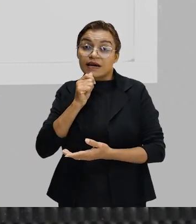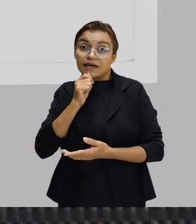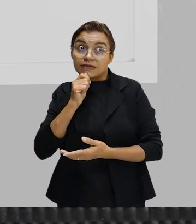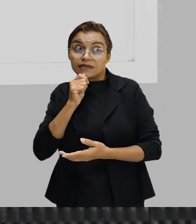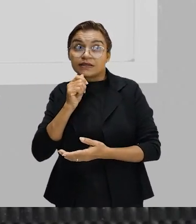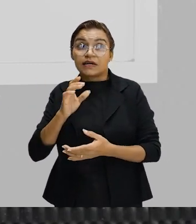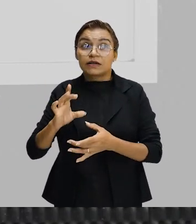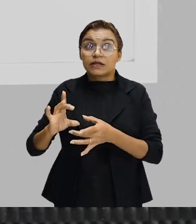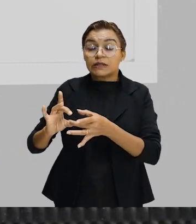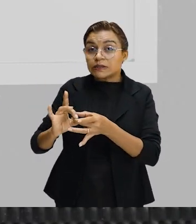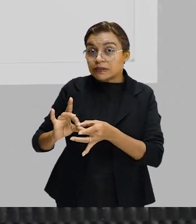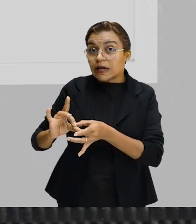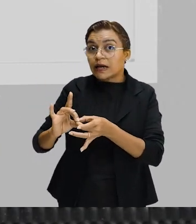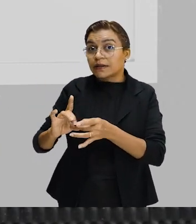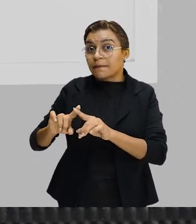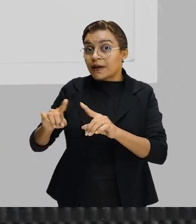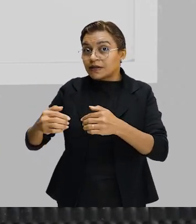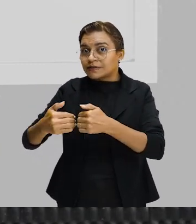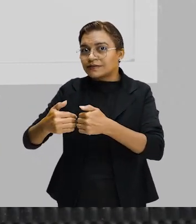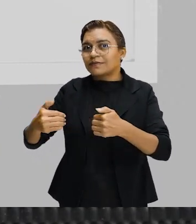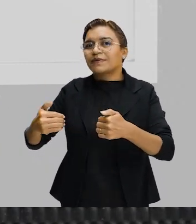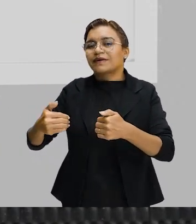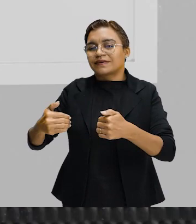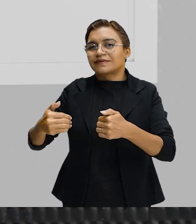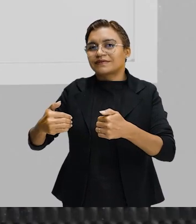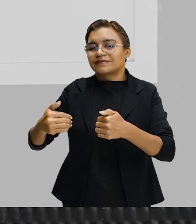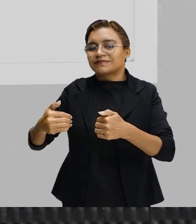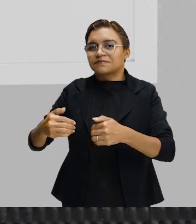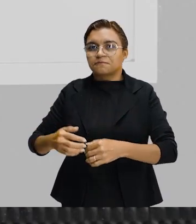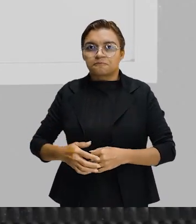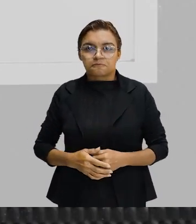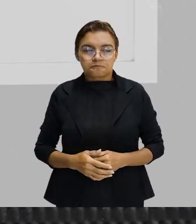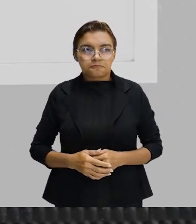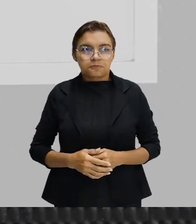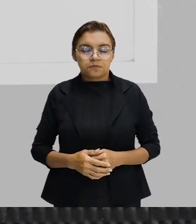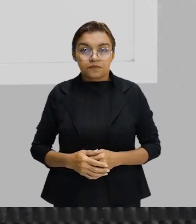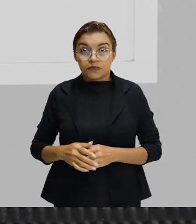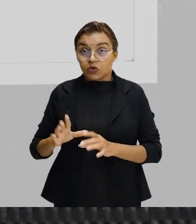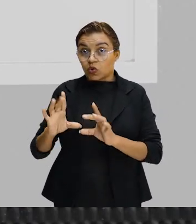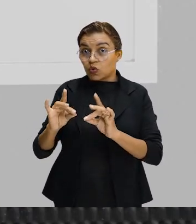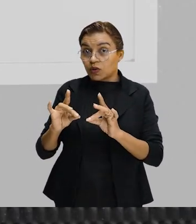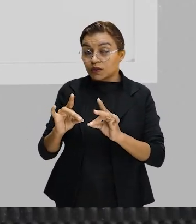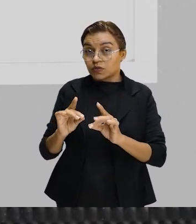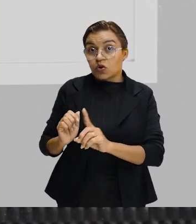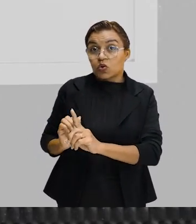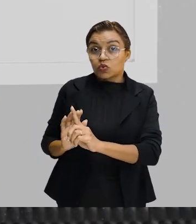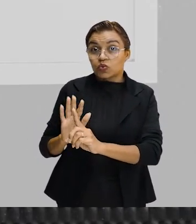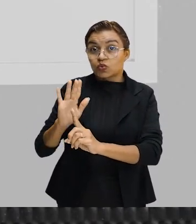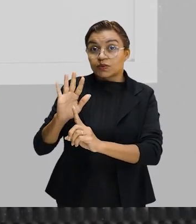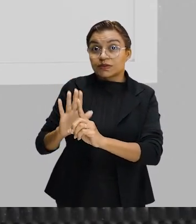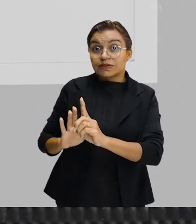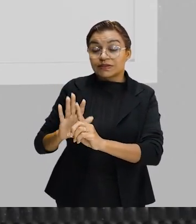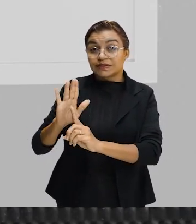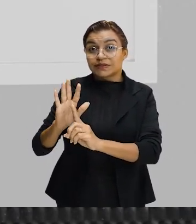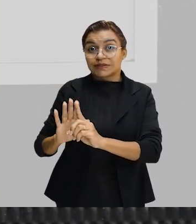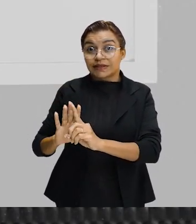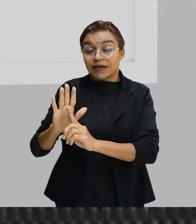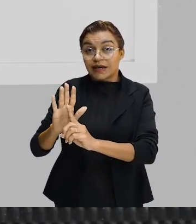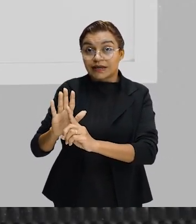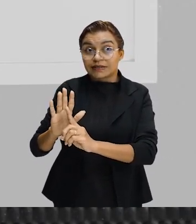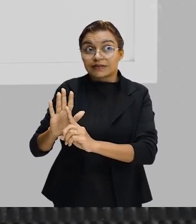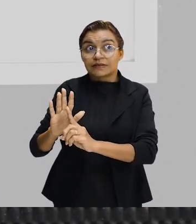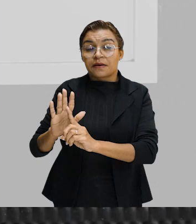fazem essa rede de ligação entre essas moléculas. Nos líquidos. Nos gases, as moléculas elas